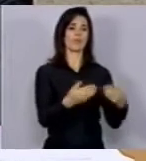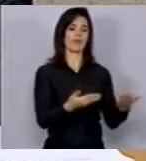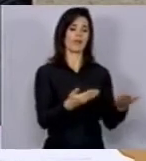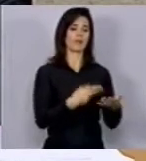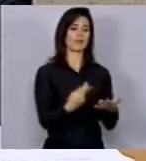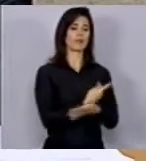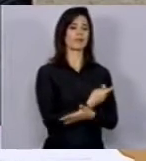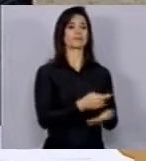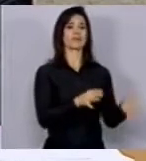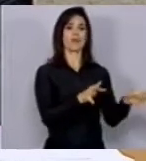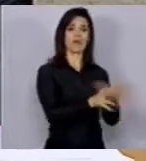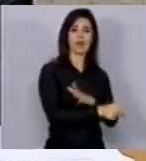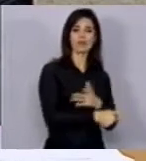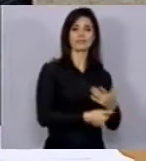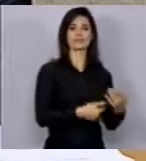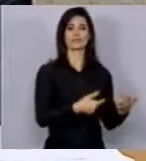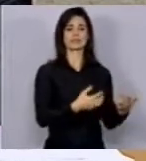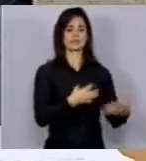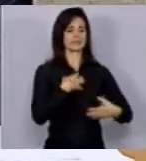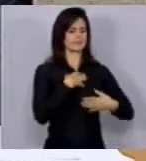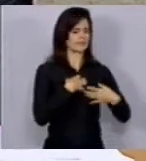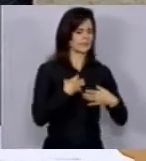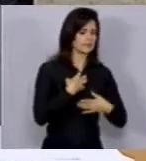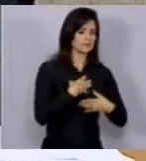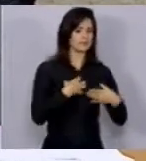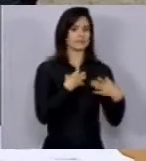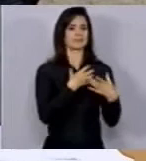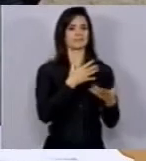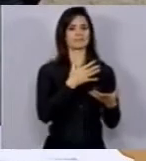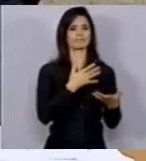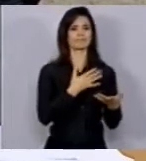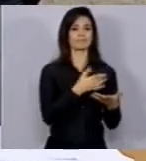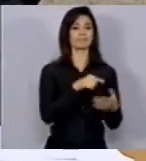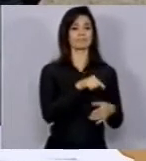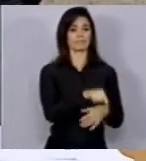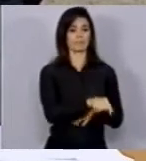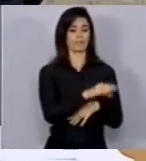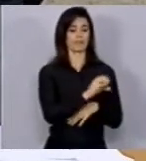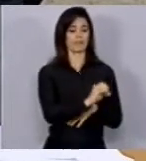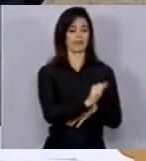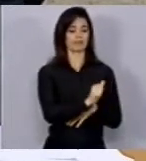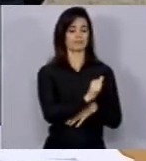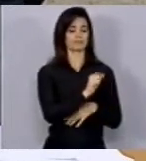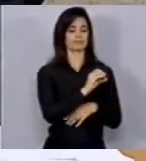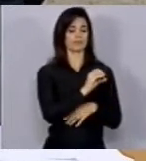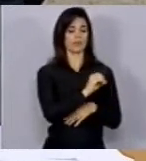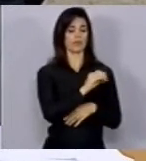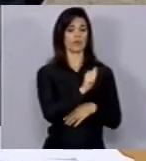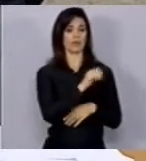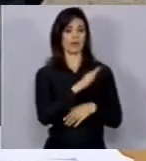causam assombro e repugnância à sociedade. Esta providência mostra-se